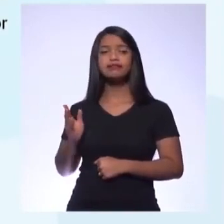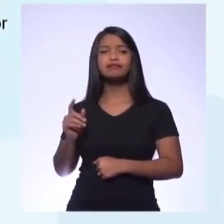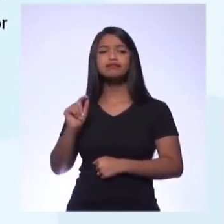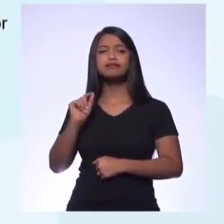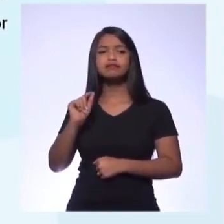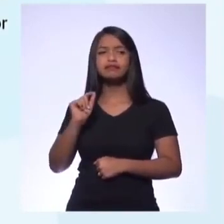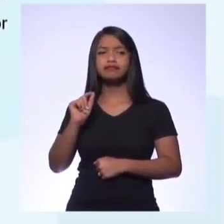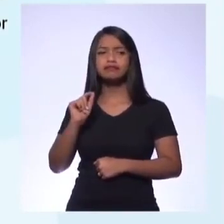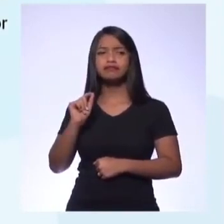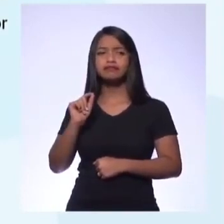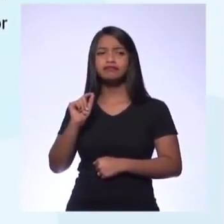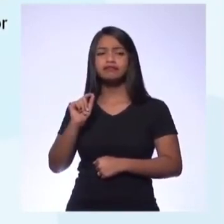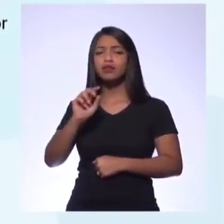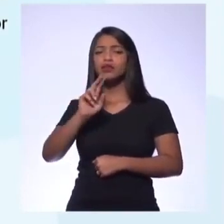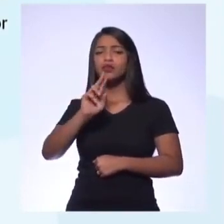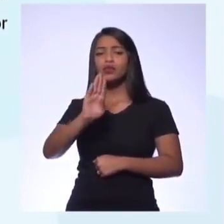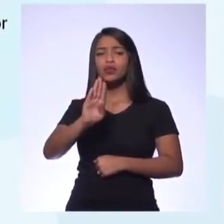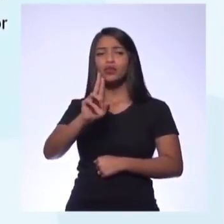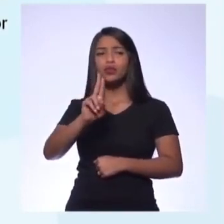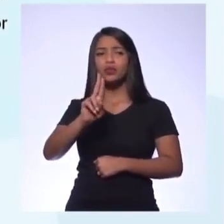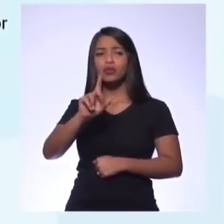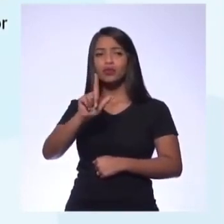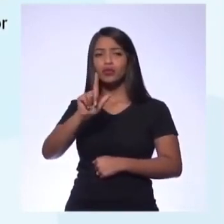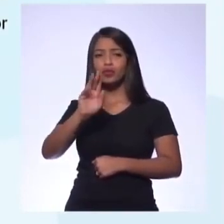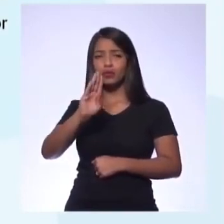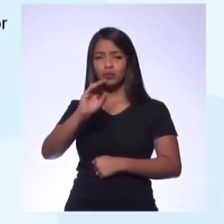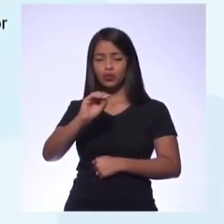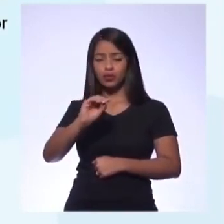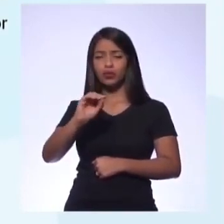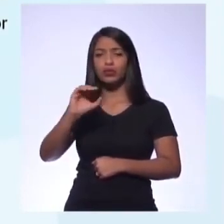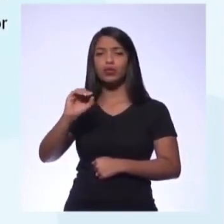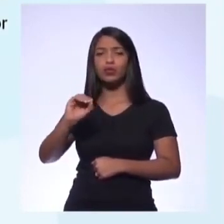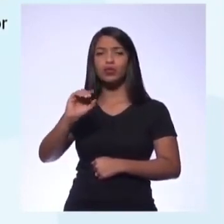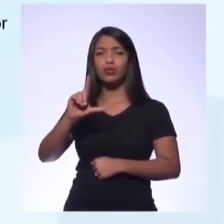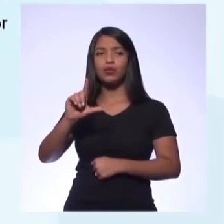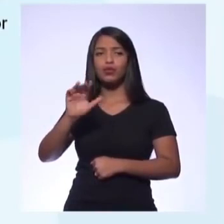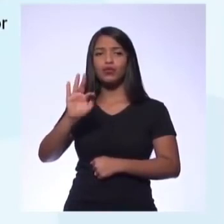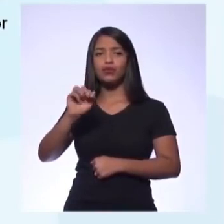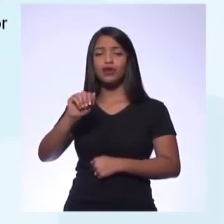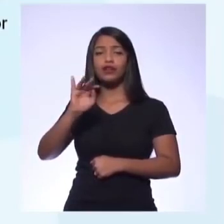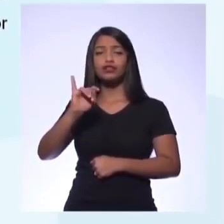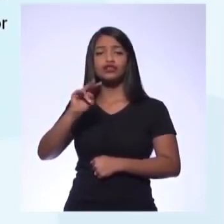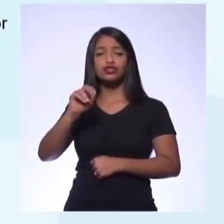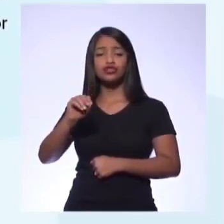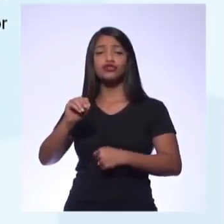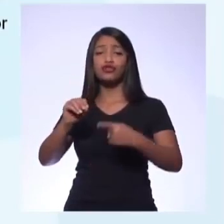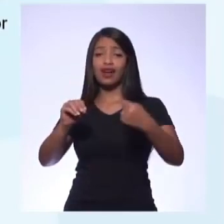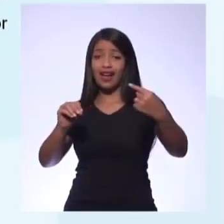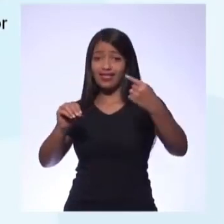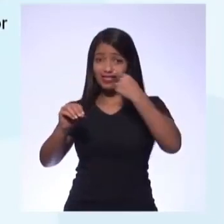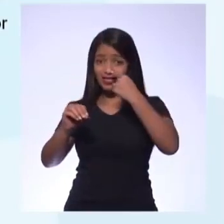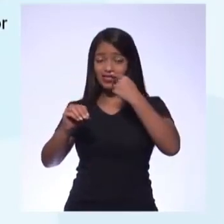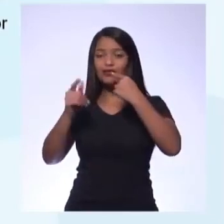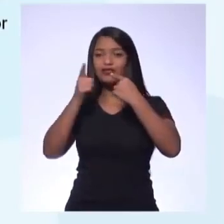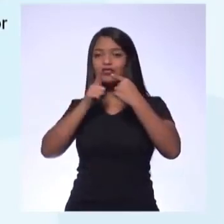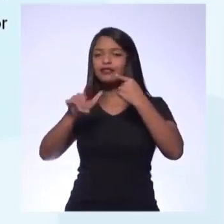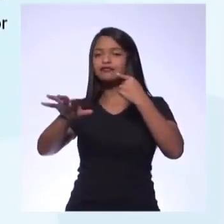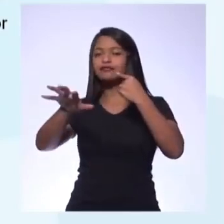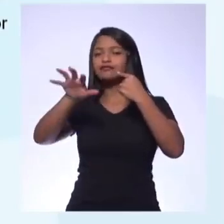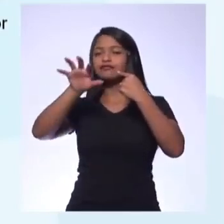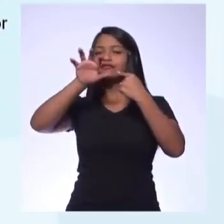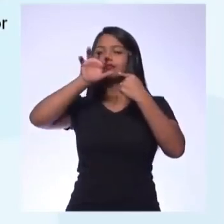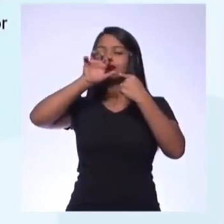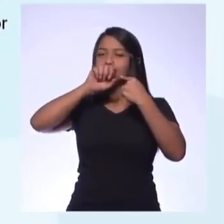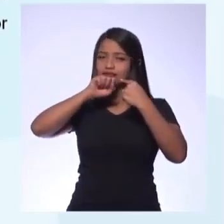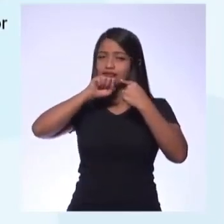o cheiro, né? Que vai levar a informação para o cérebro. E é justamente aí que algumas doenças atacam, né? Como é o caso do Covid, onde teve